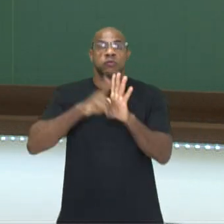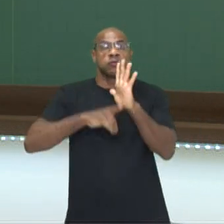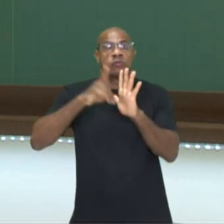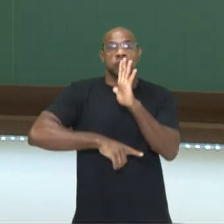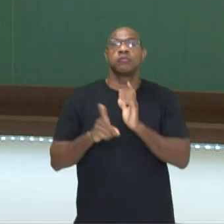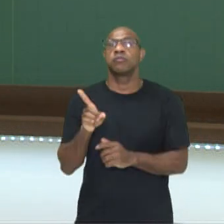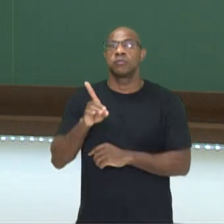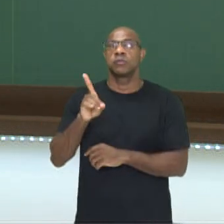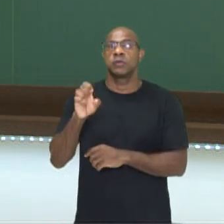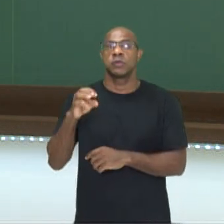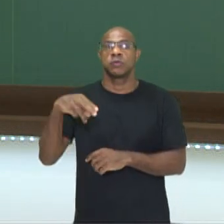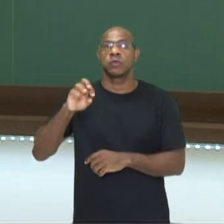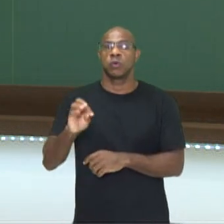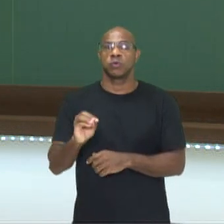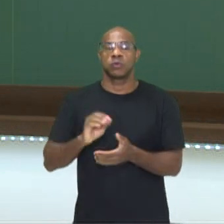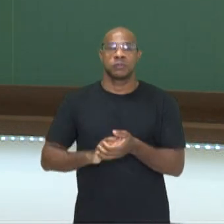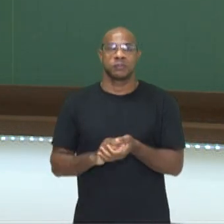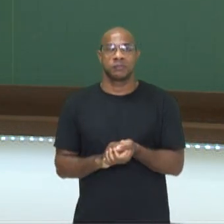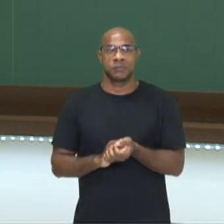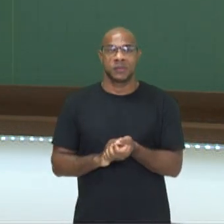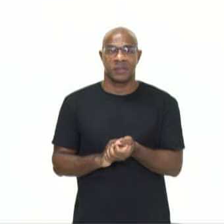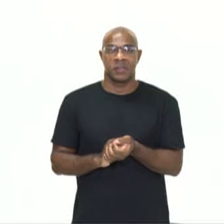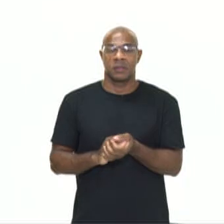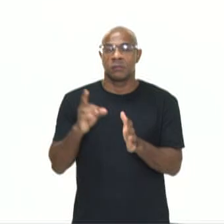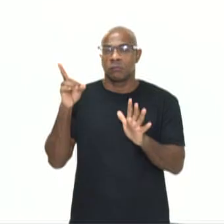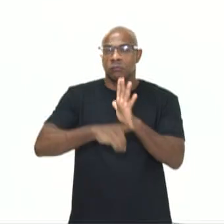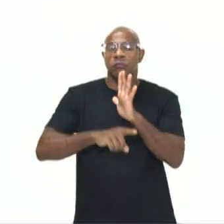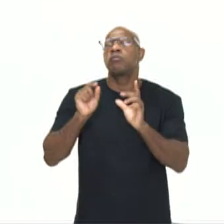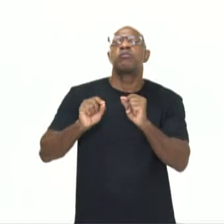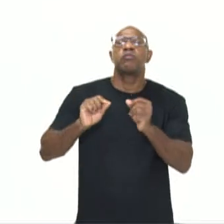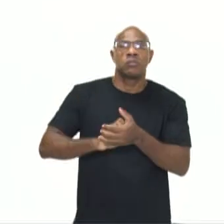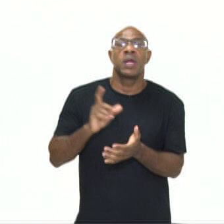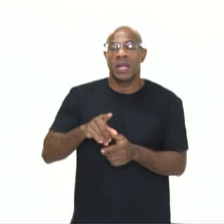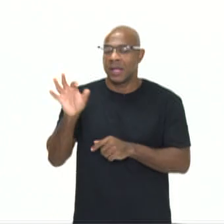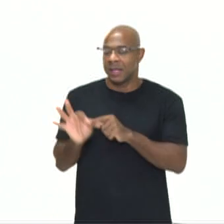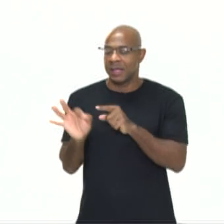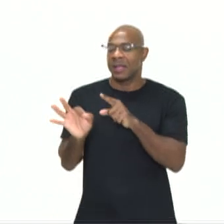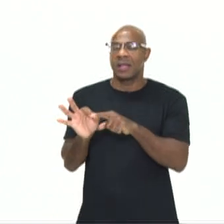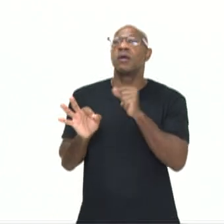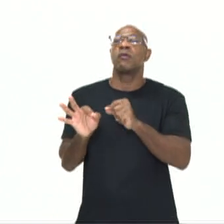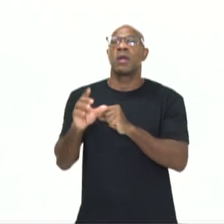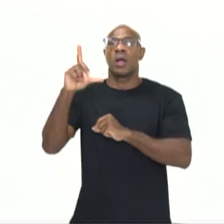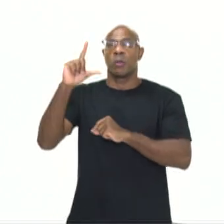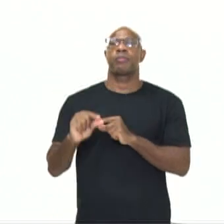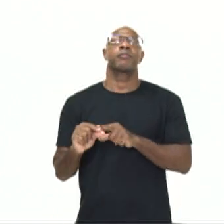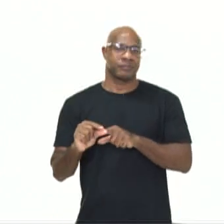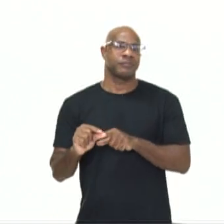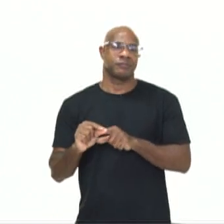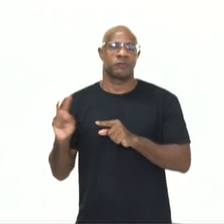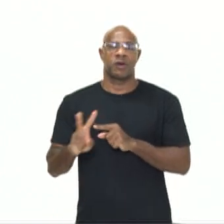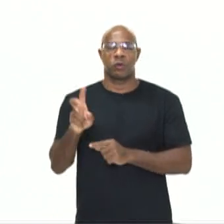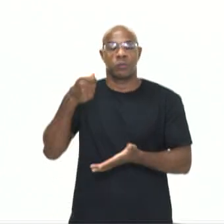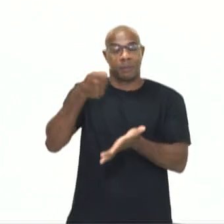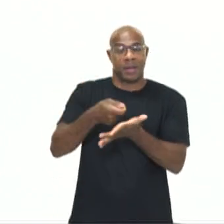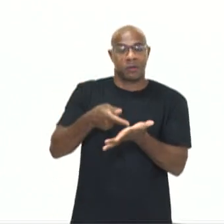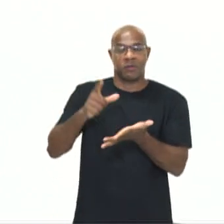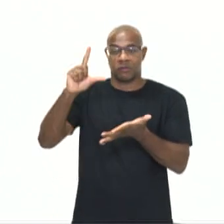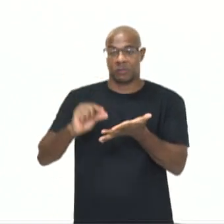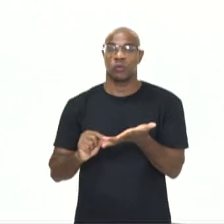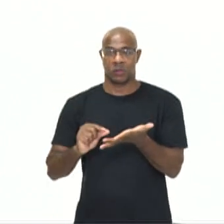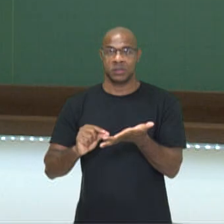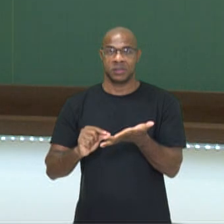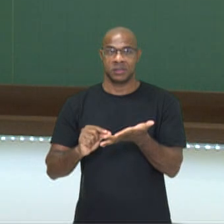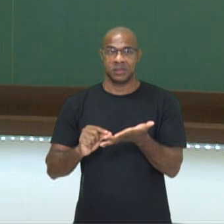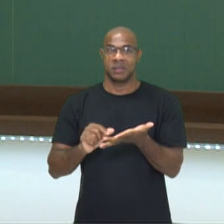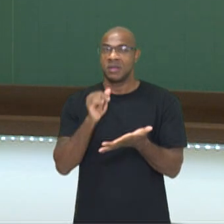de desconto. O que é desconto? O desconto é um percentual a ser diminuído de um valor a ser pago. Tá? Então,